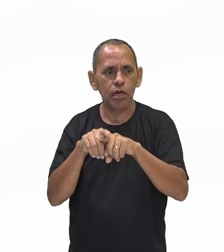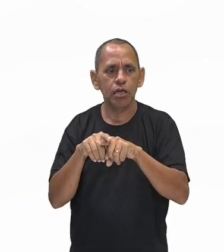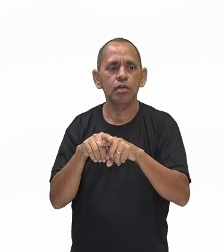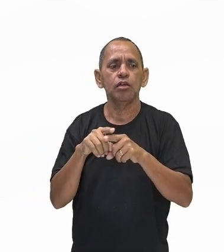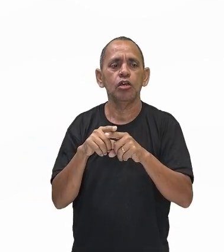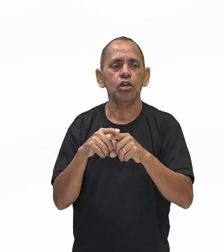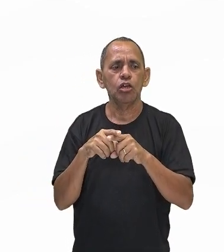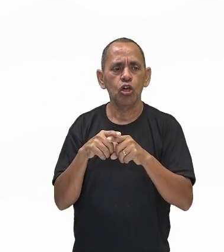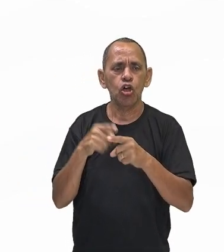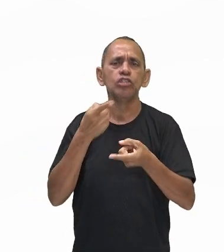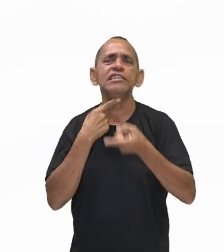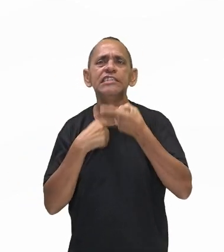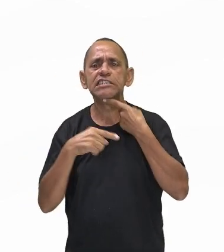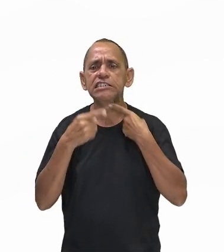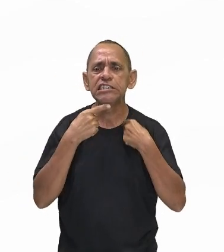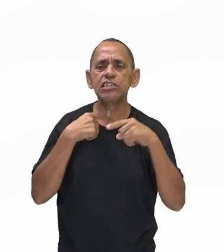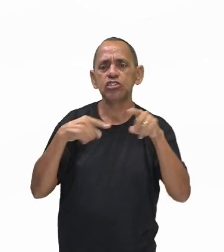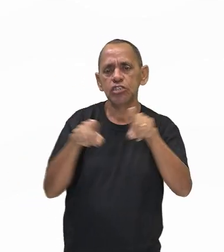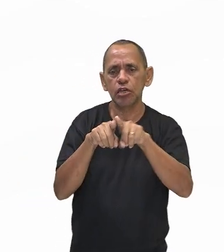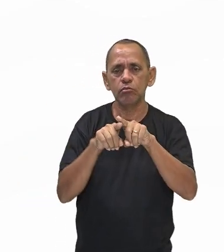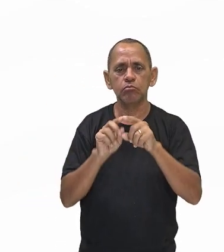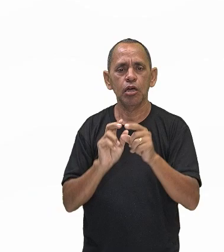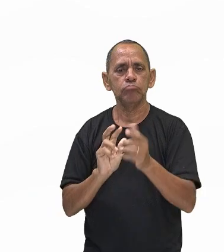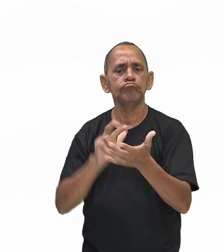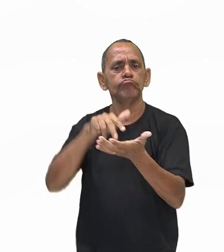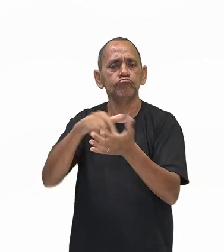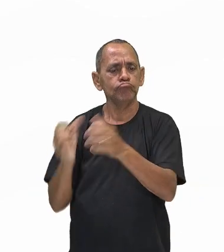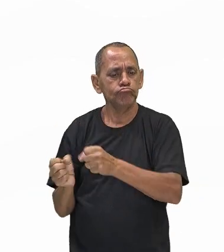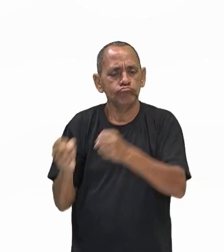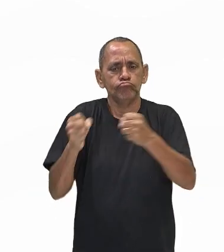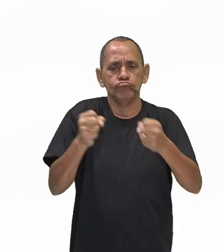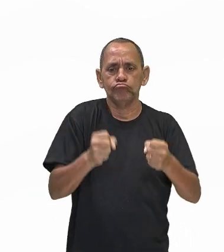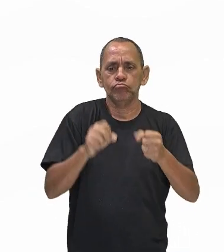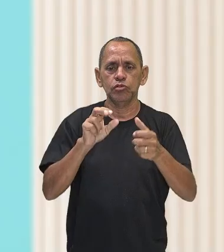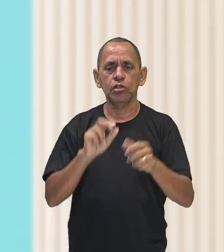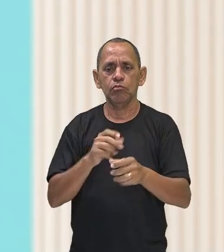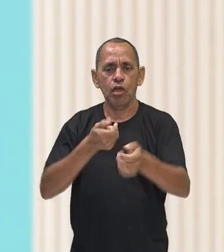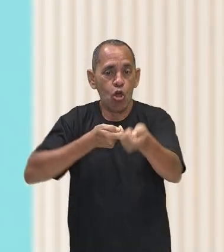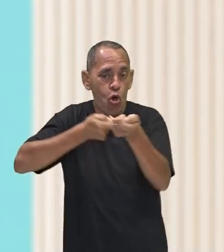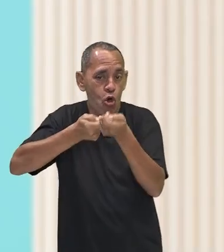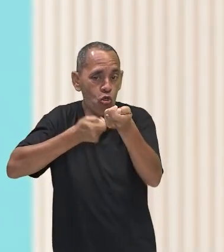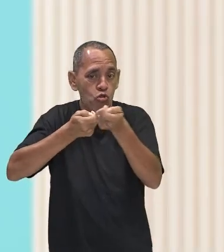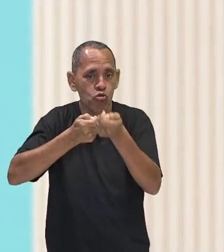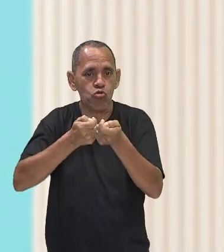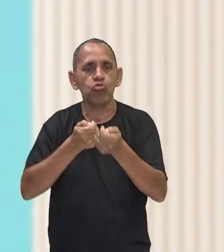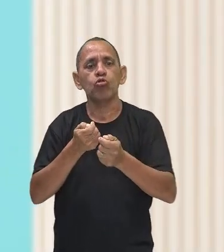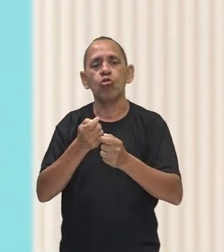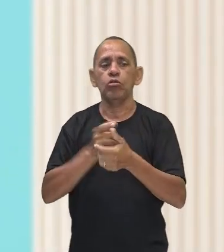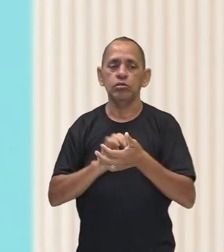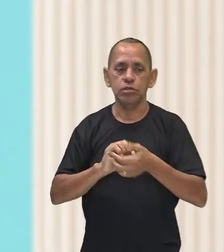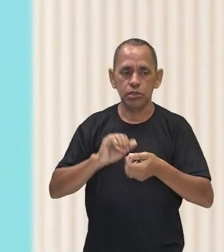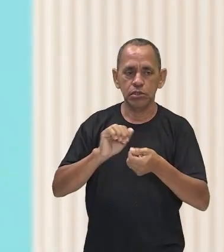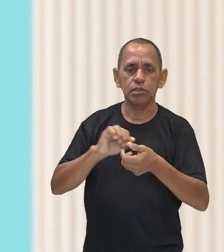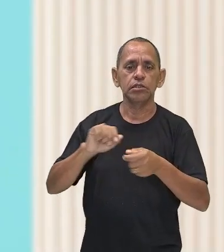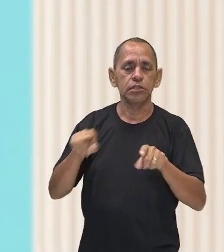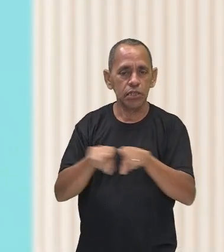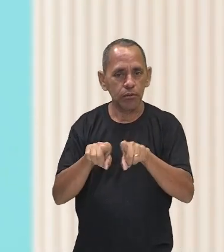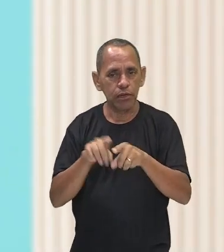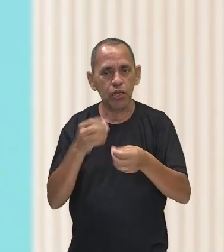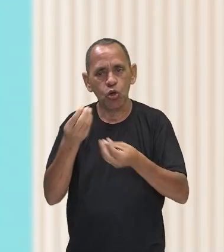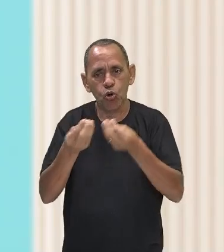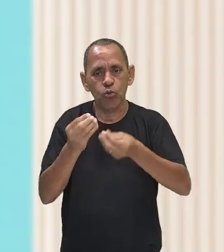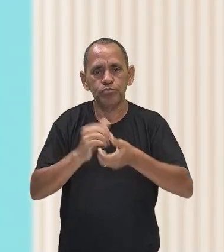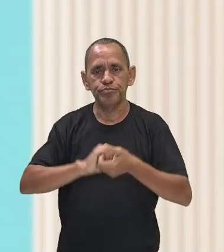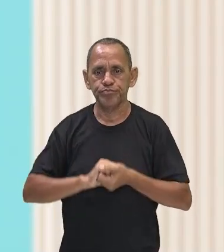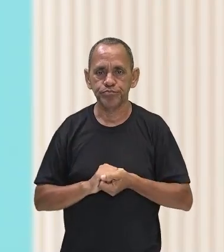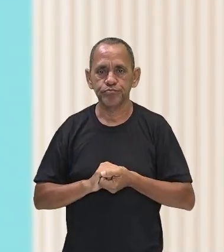identidade e empoderamento controle e regulação né então gente vamos ver aí na